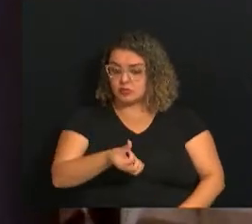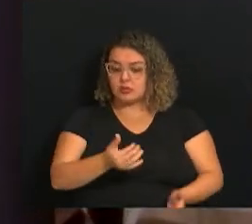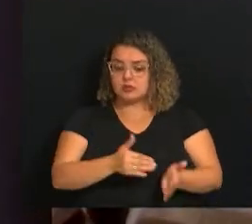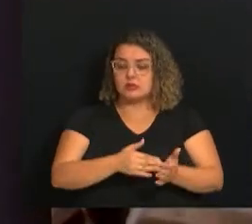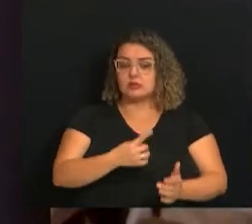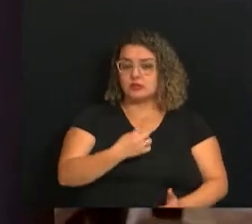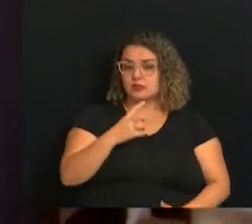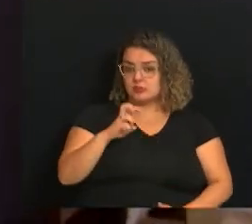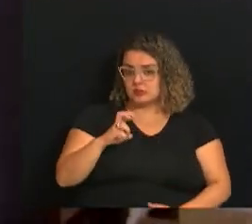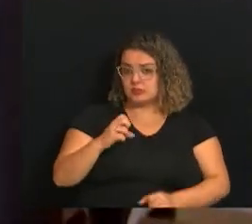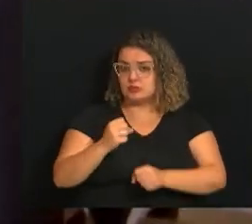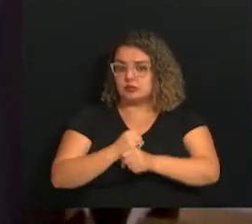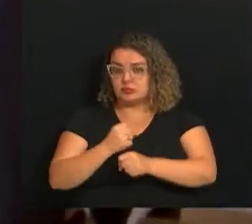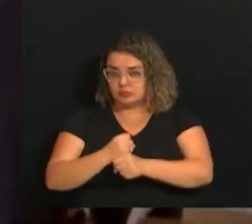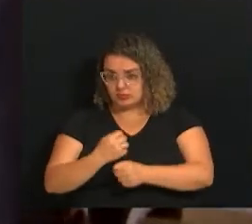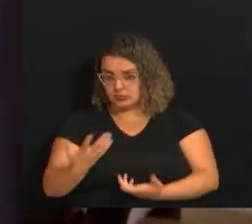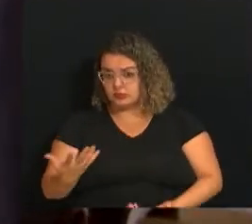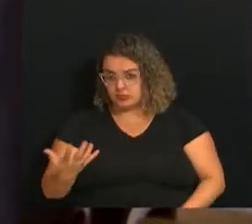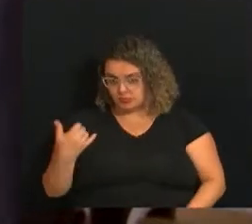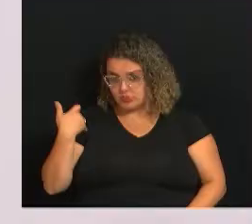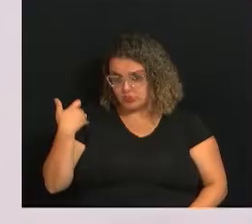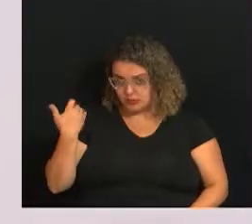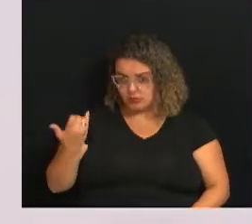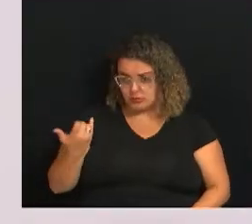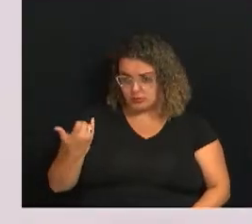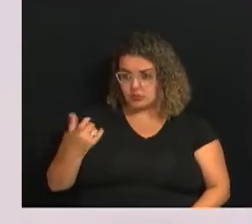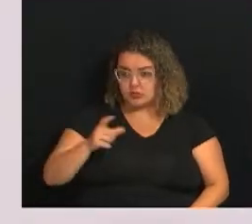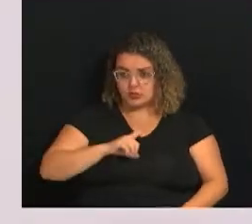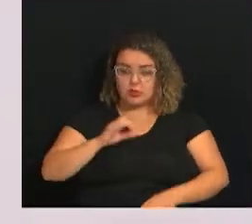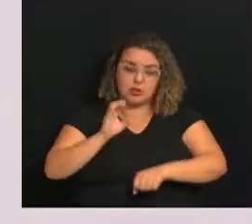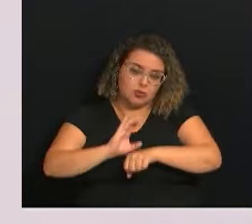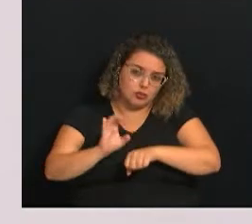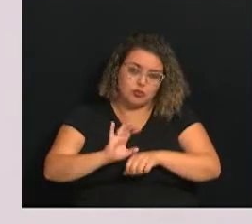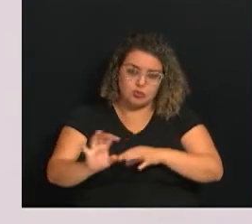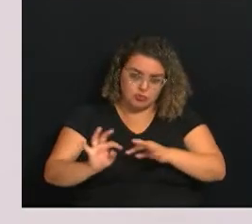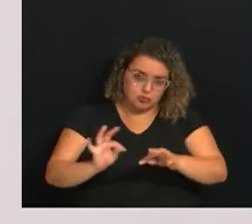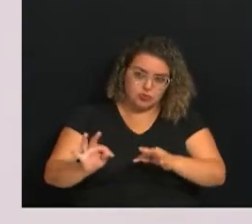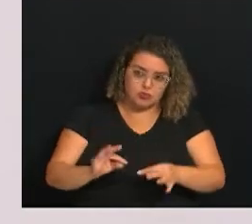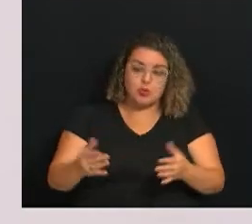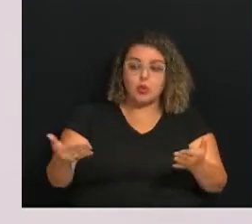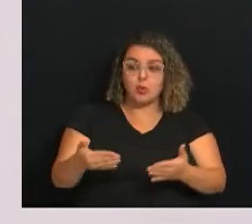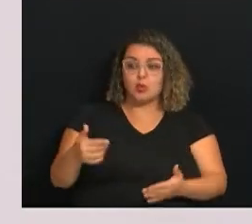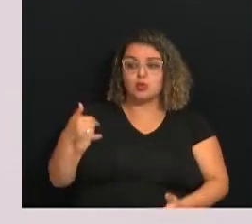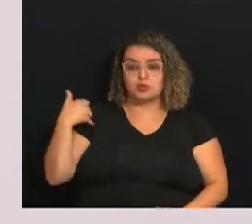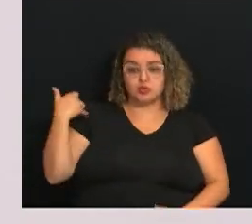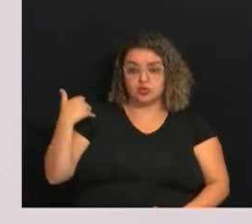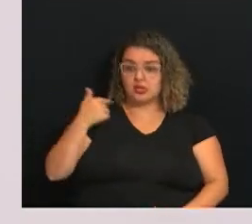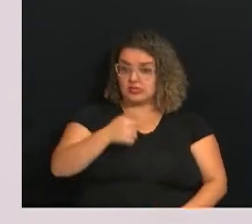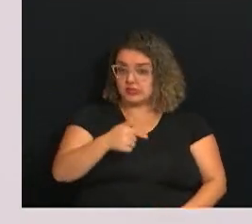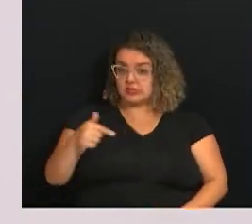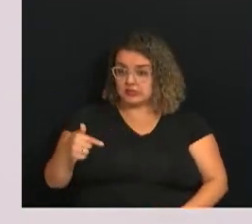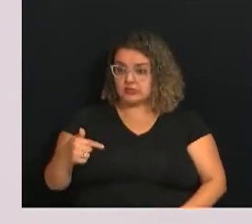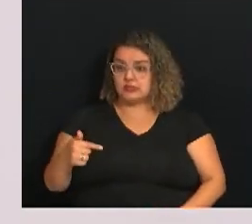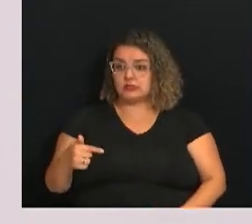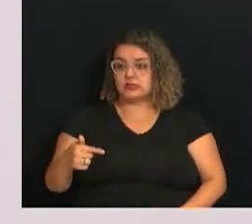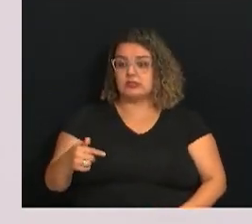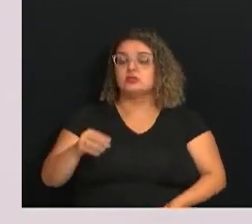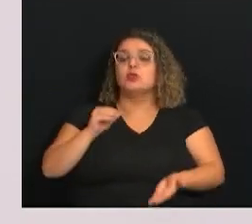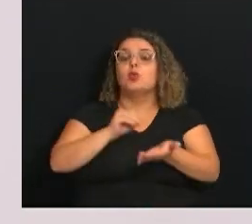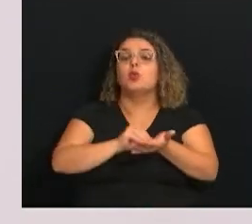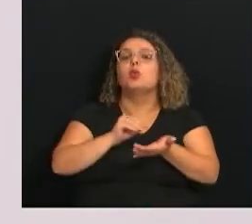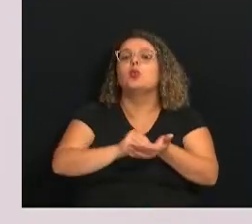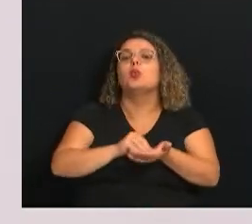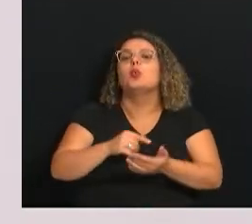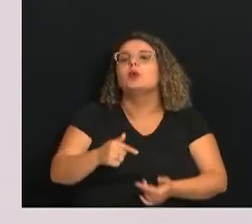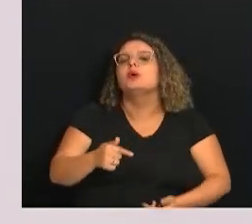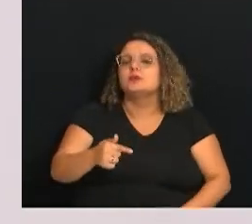E depois ainda tem cursos profissionalizantes. Hoje, aos 77 anos de idade, ele anuncia sua última semana